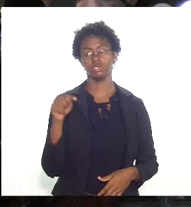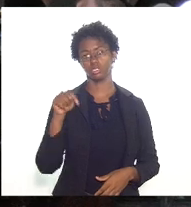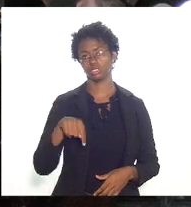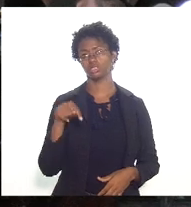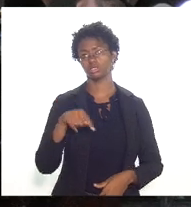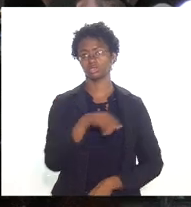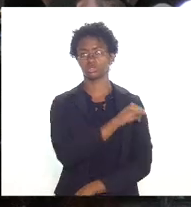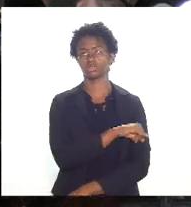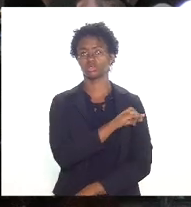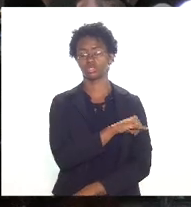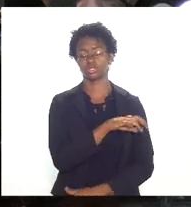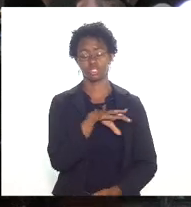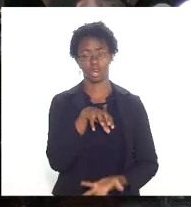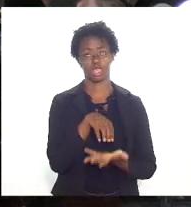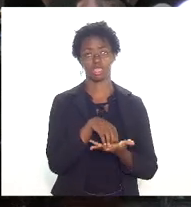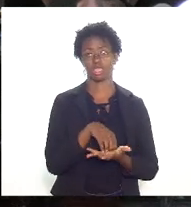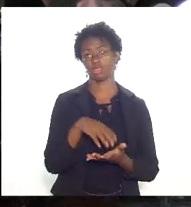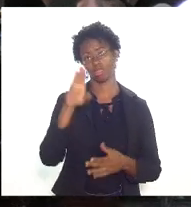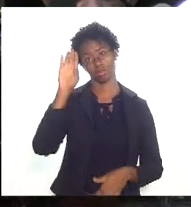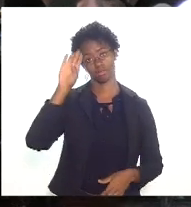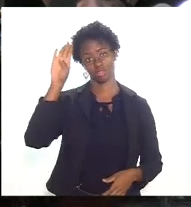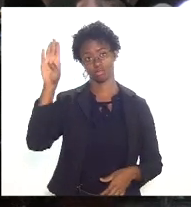Janeiro especial na capital